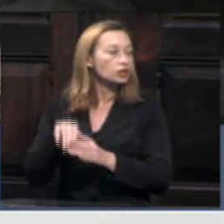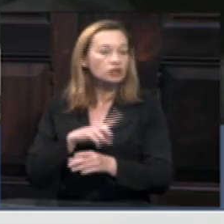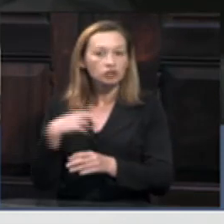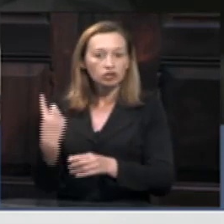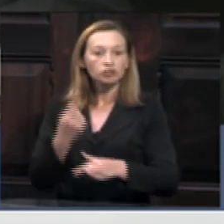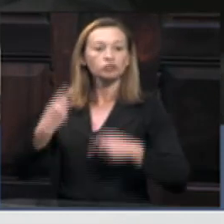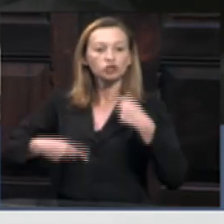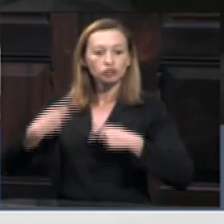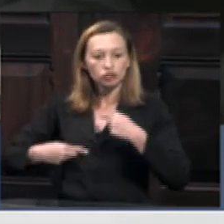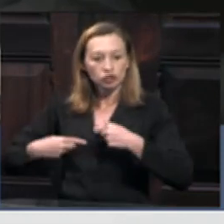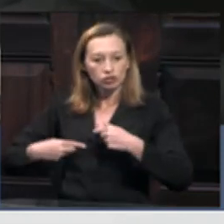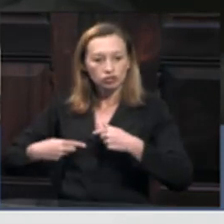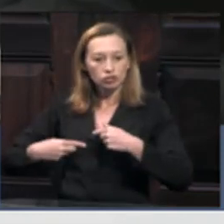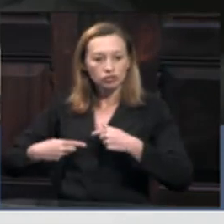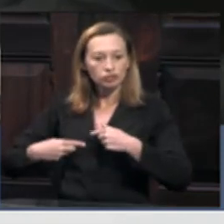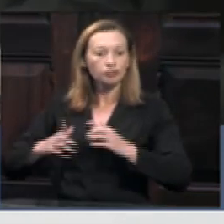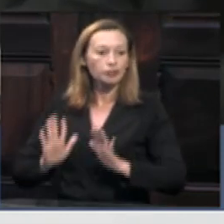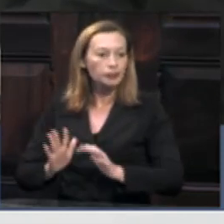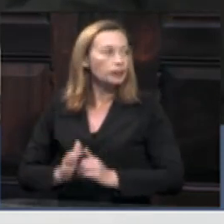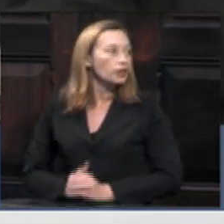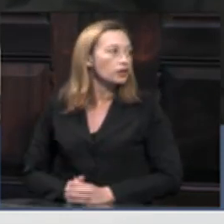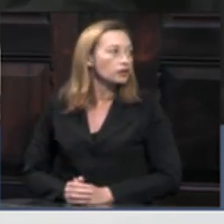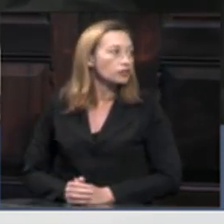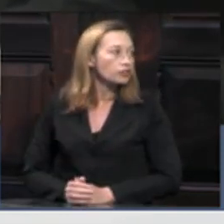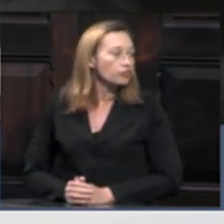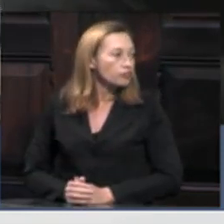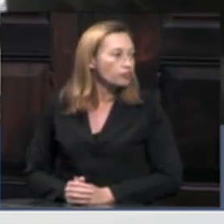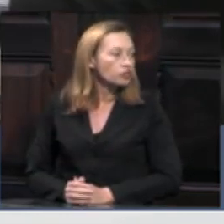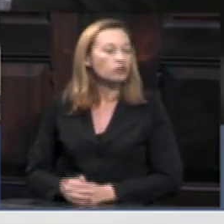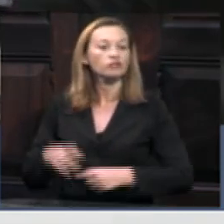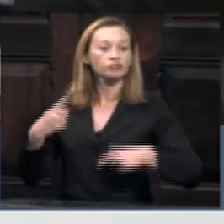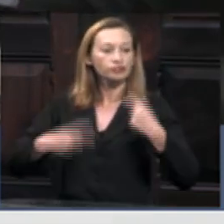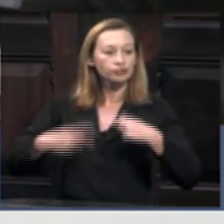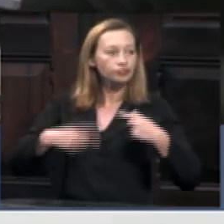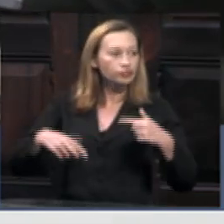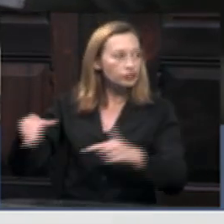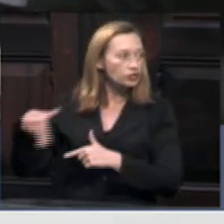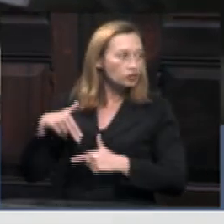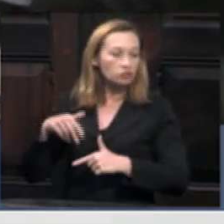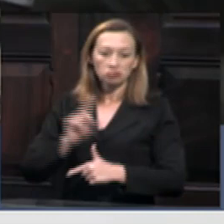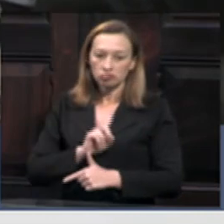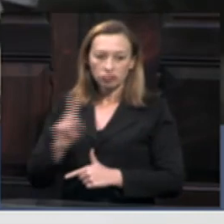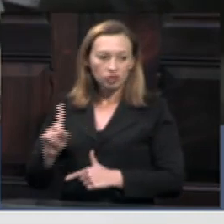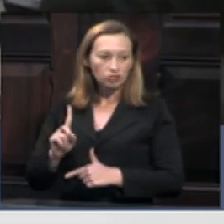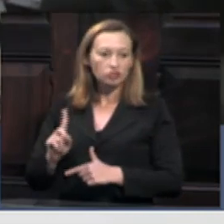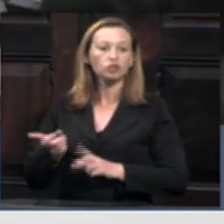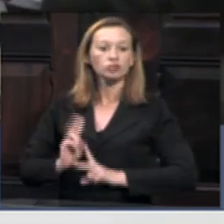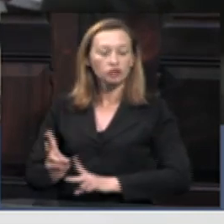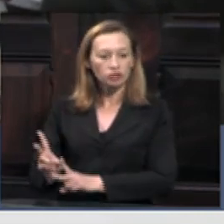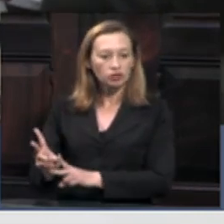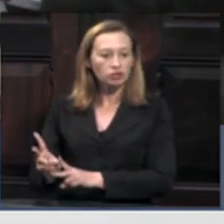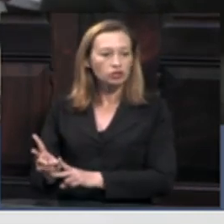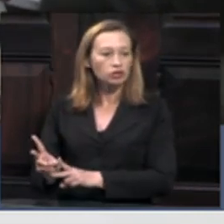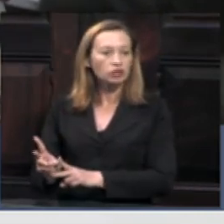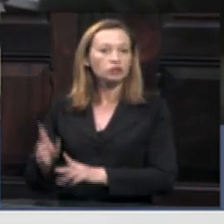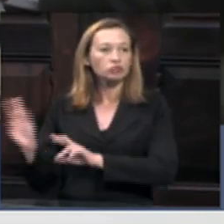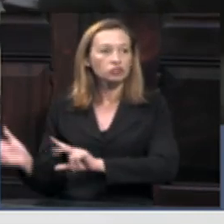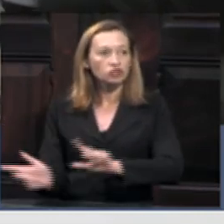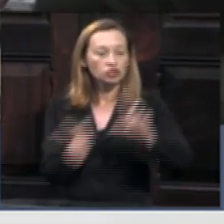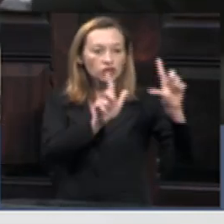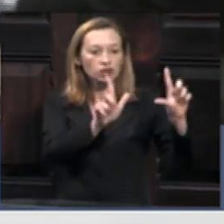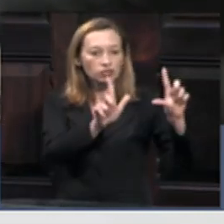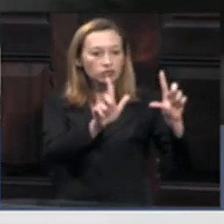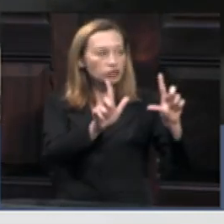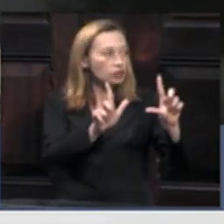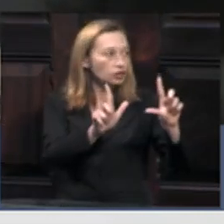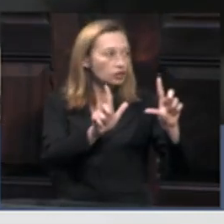discutir encaminhamento. Nem aqui, nem fazer a discussão e nem aqui o encaminhamento. Vamos direto no painel. Logicamente, a